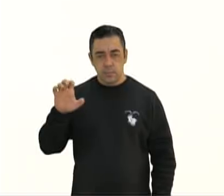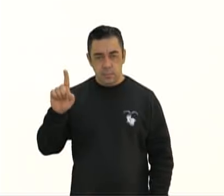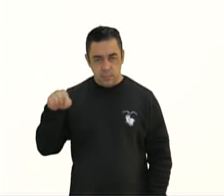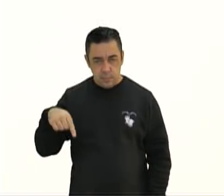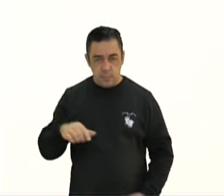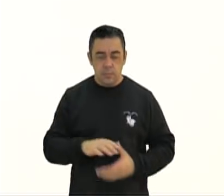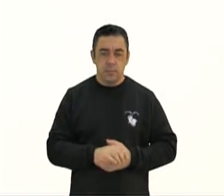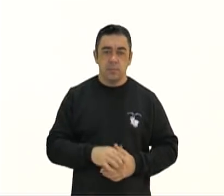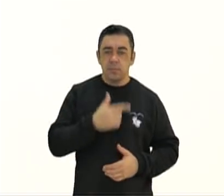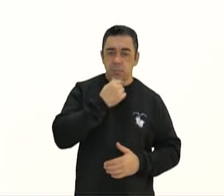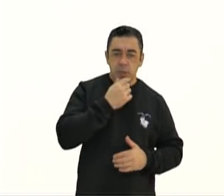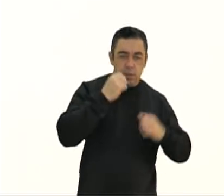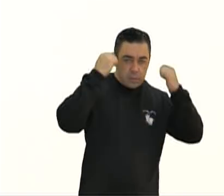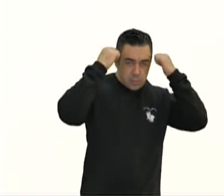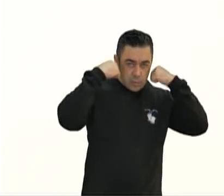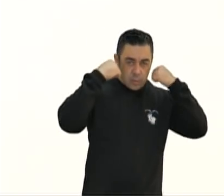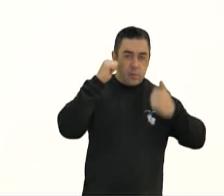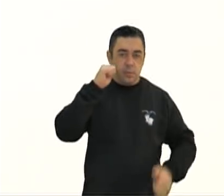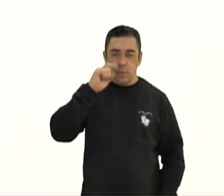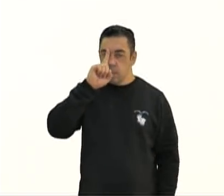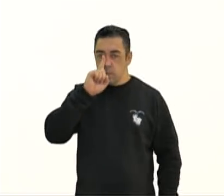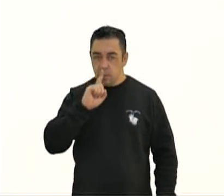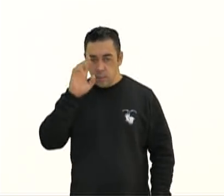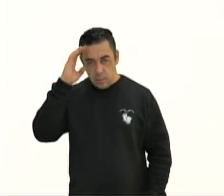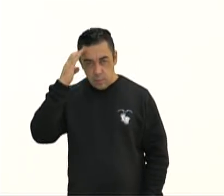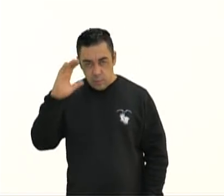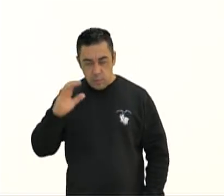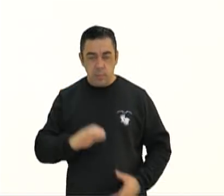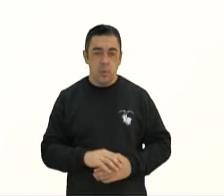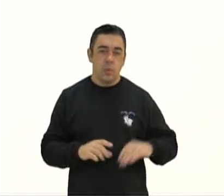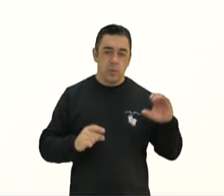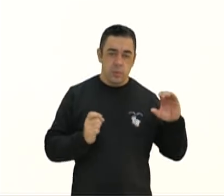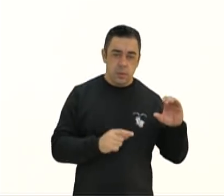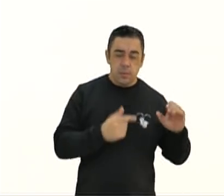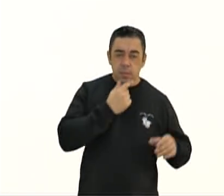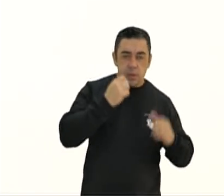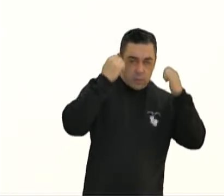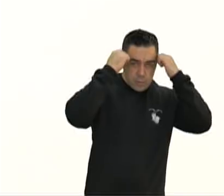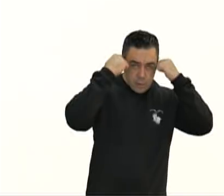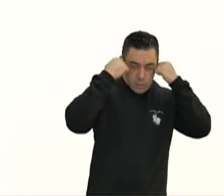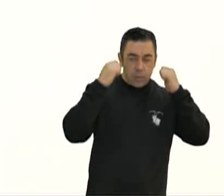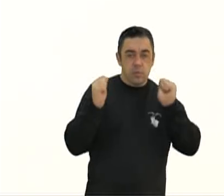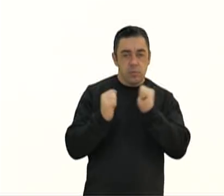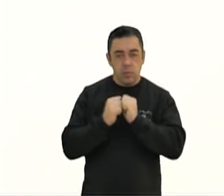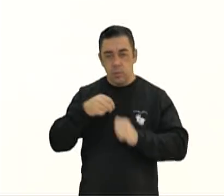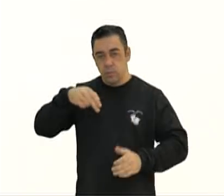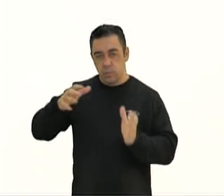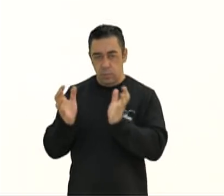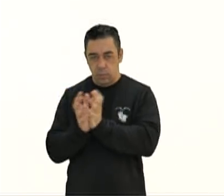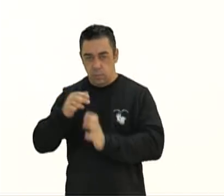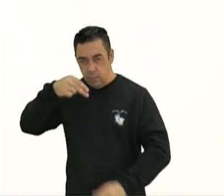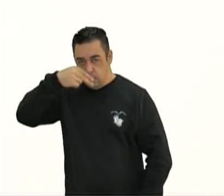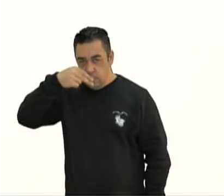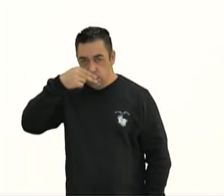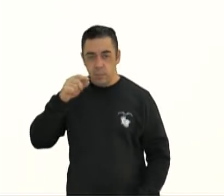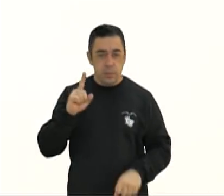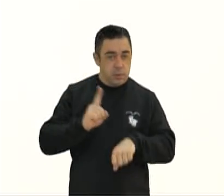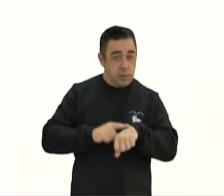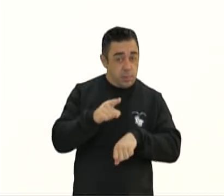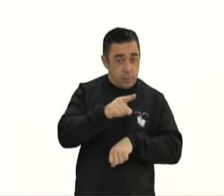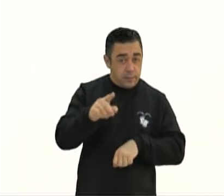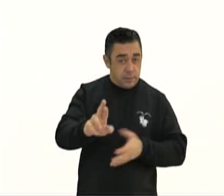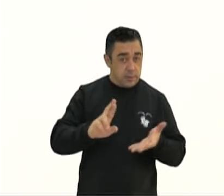Menino Maluquinho e a Loira de Curitiba, ou C, Menino Maluquinho e Turma da Mônica? Você terá um momento